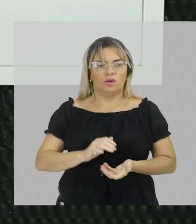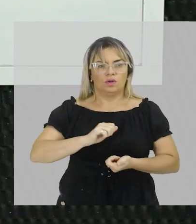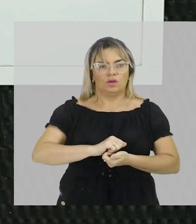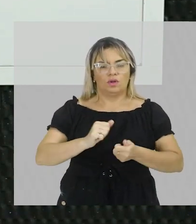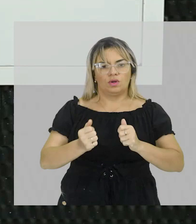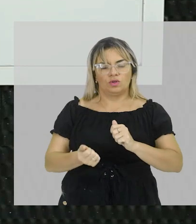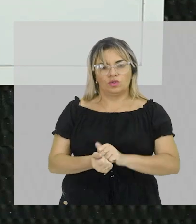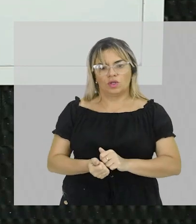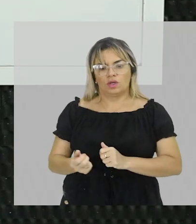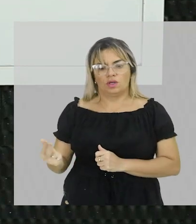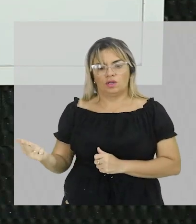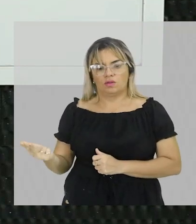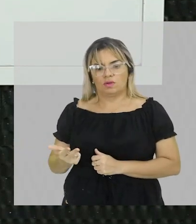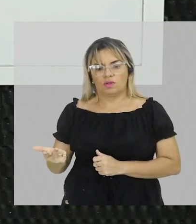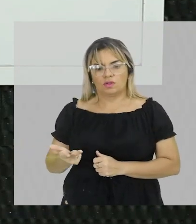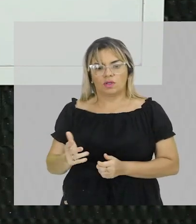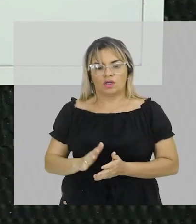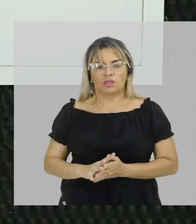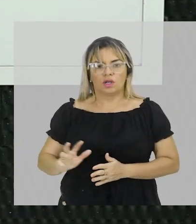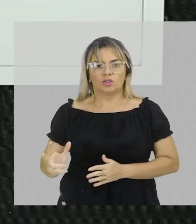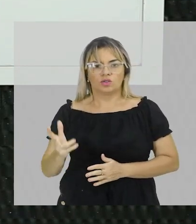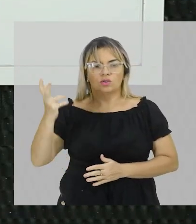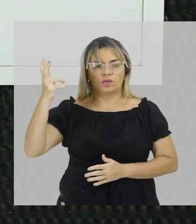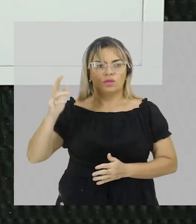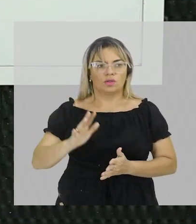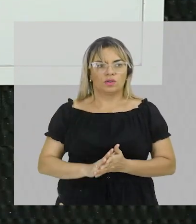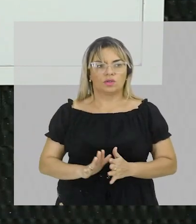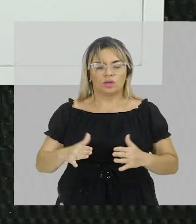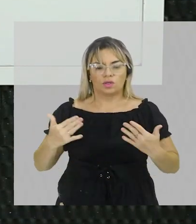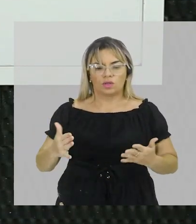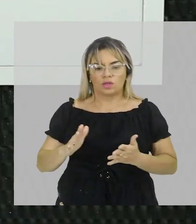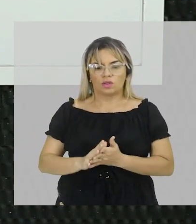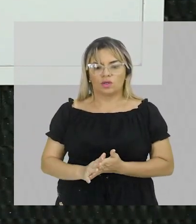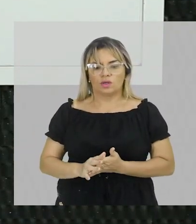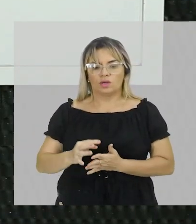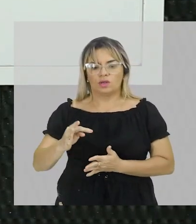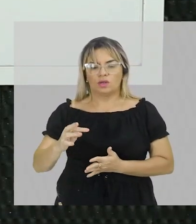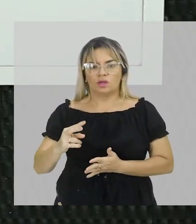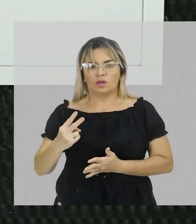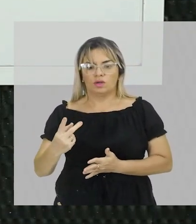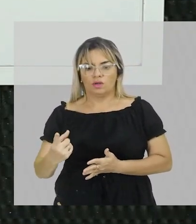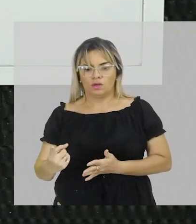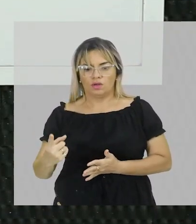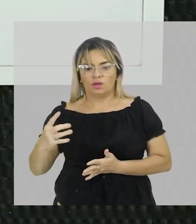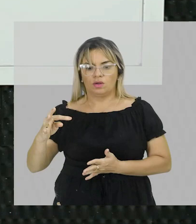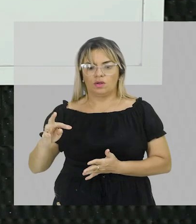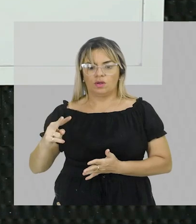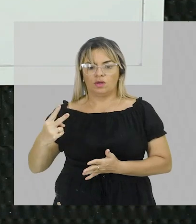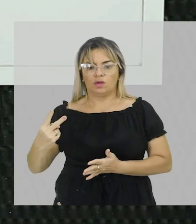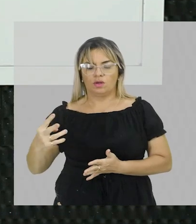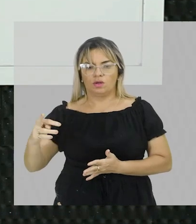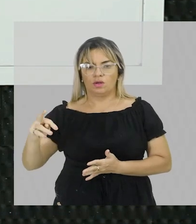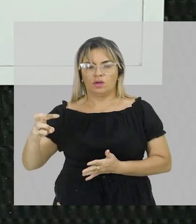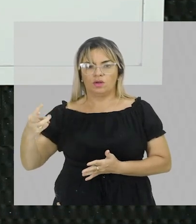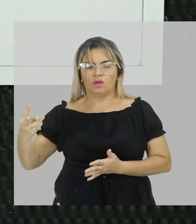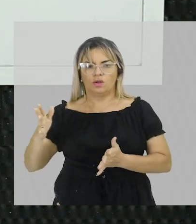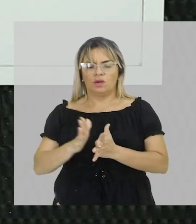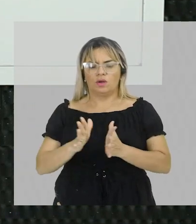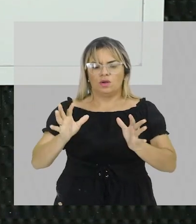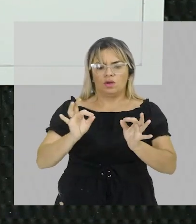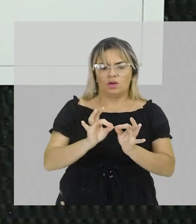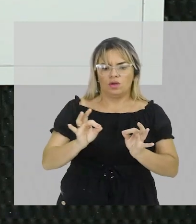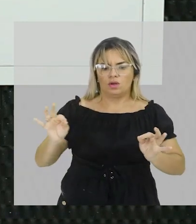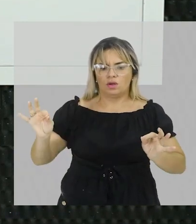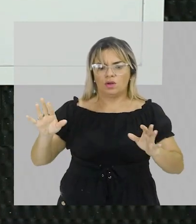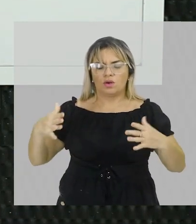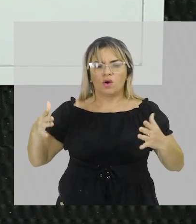as velocidades. Turma, então cada uma dessas torres vai fazer qual é a distância que cada